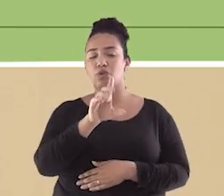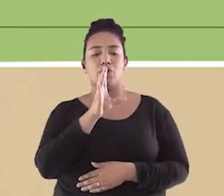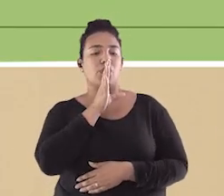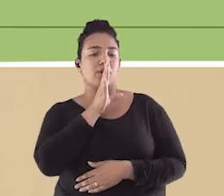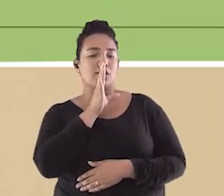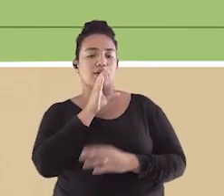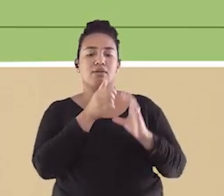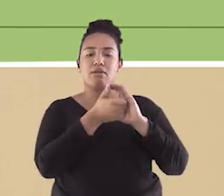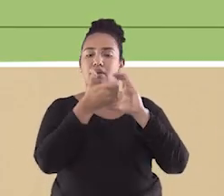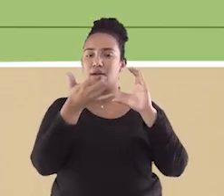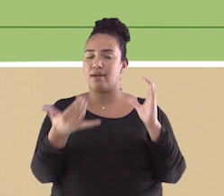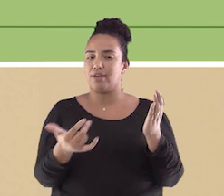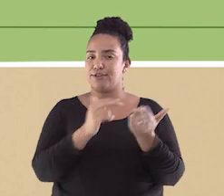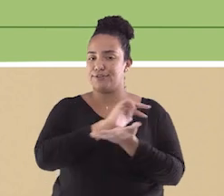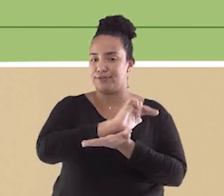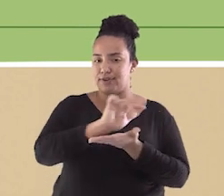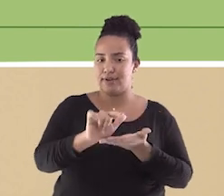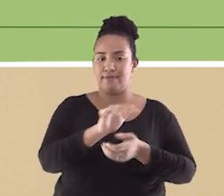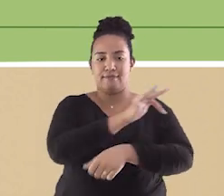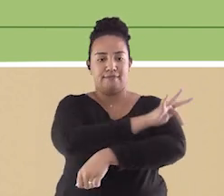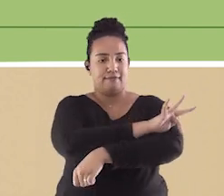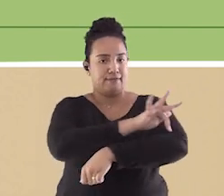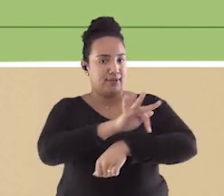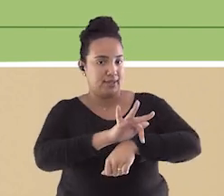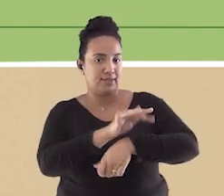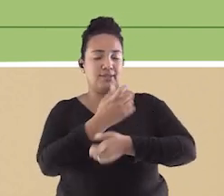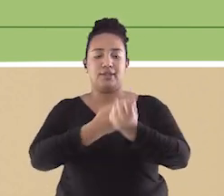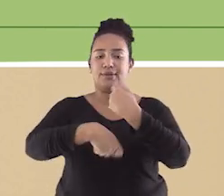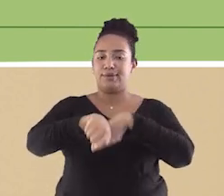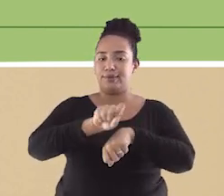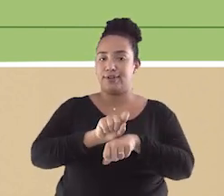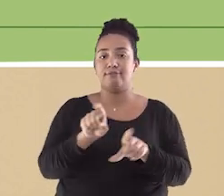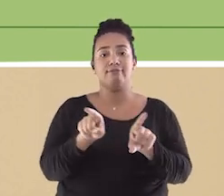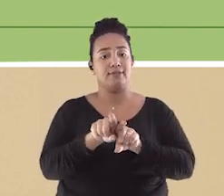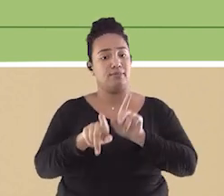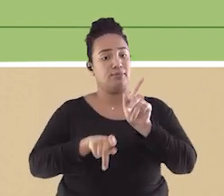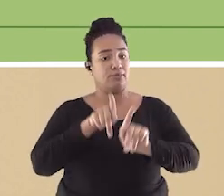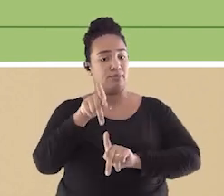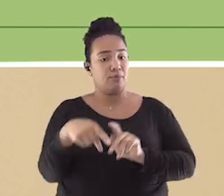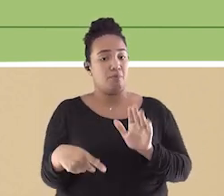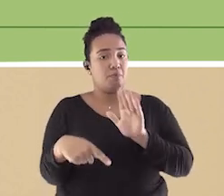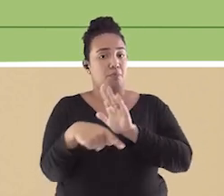podemos conhecer muitas características físicas,